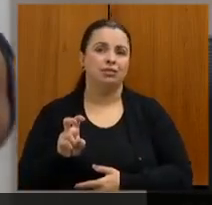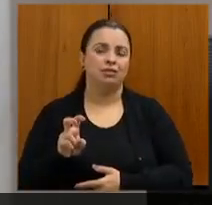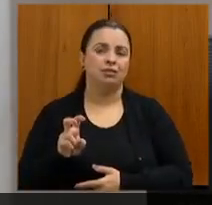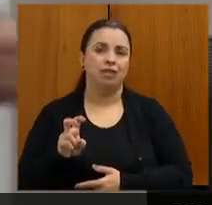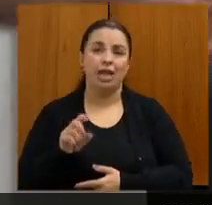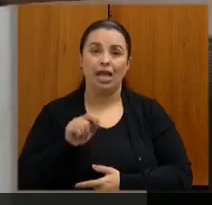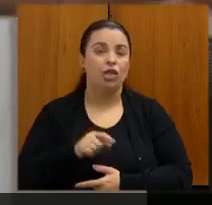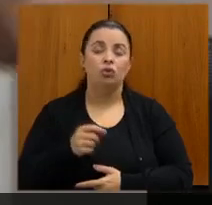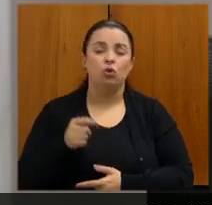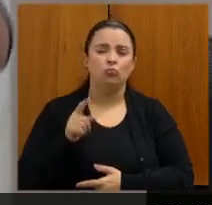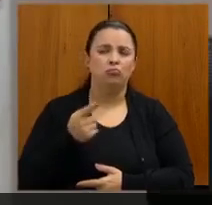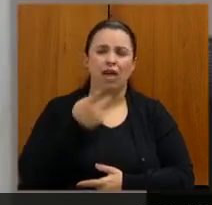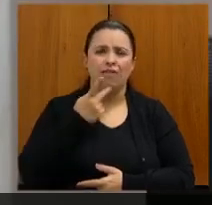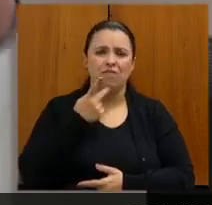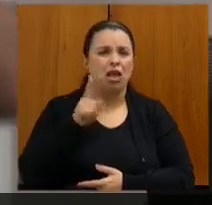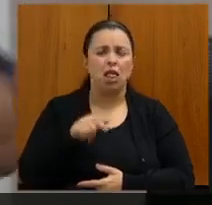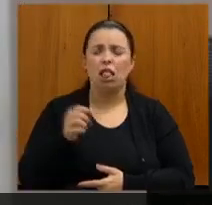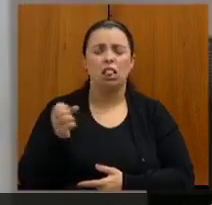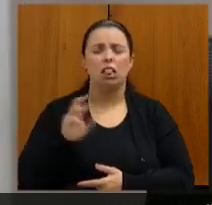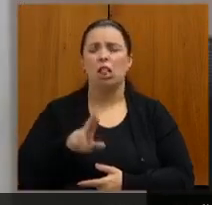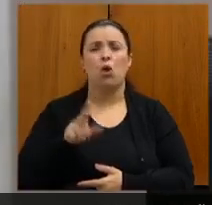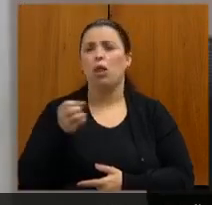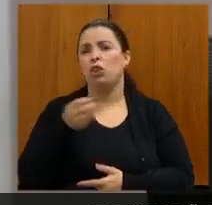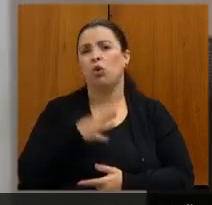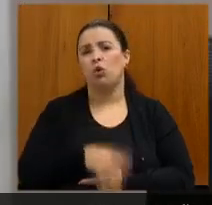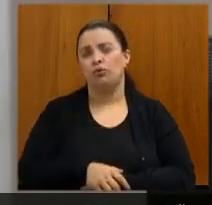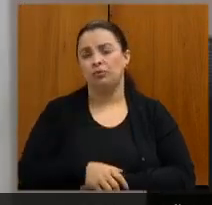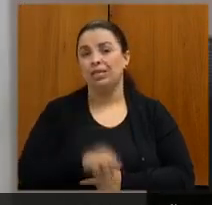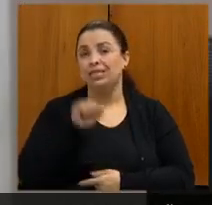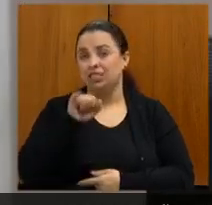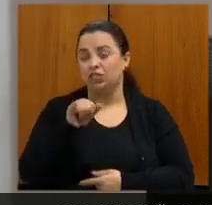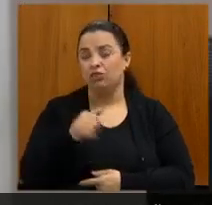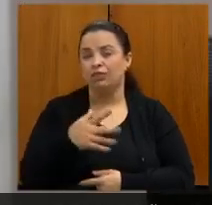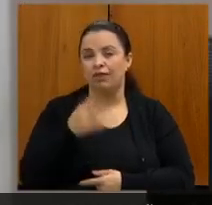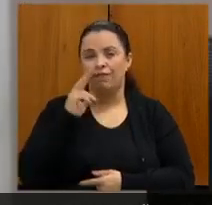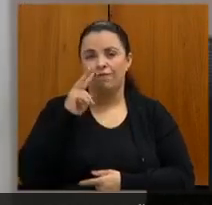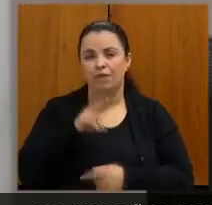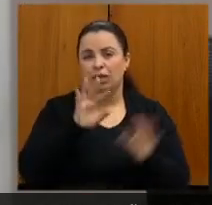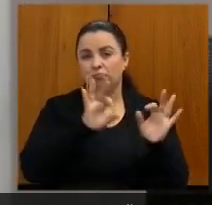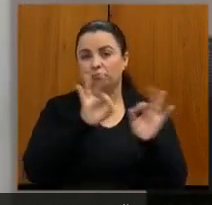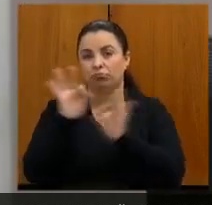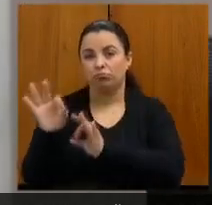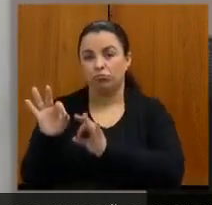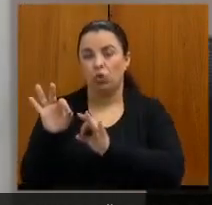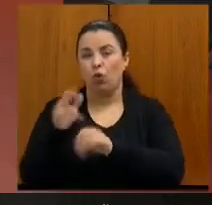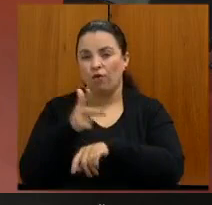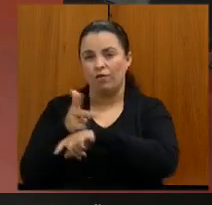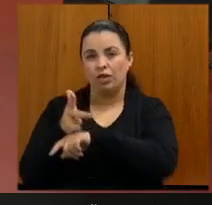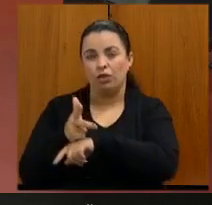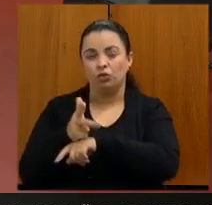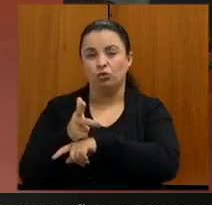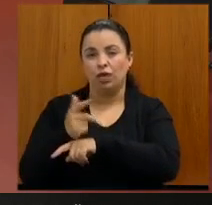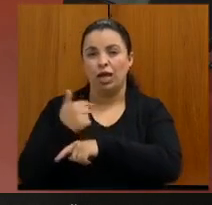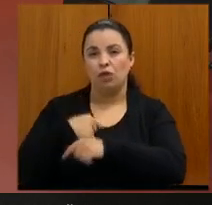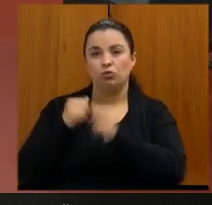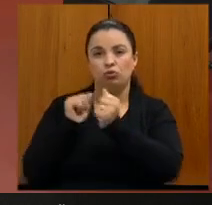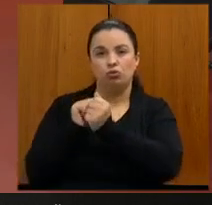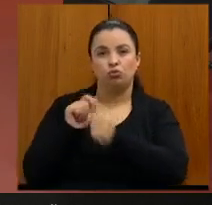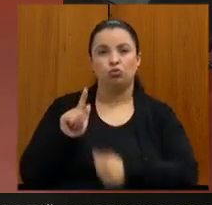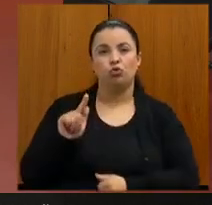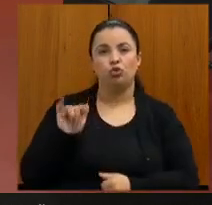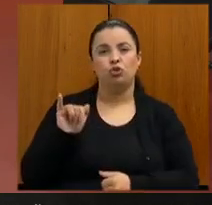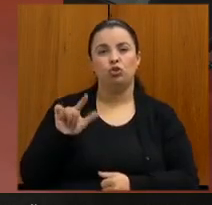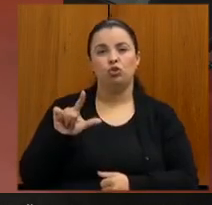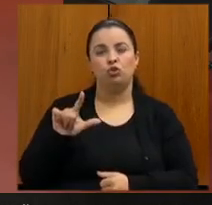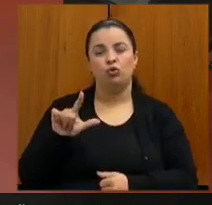se vocês pegarem a gravação lá do Frei gilvander comigo todos esses pontos foram destacados na minha fala em